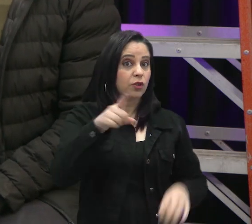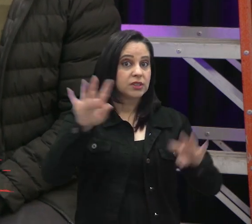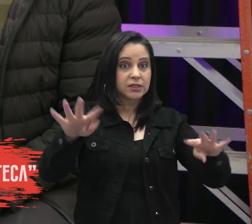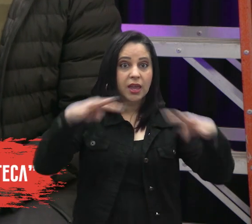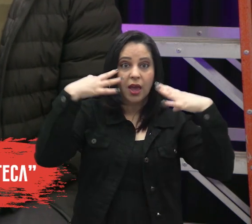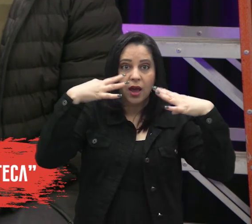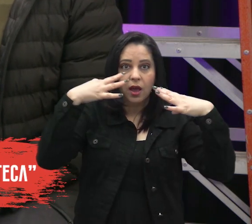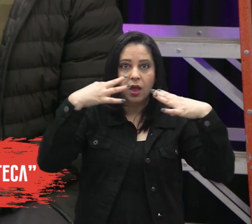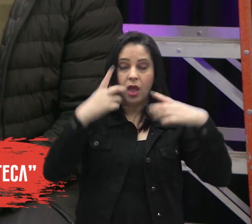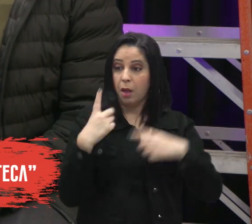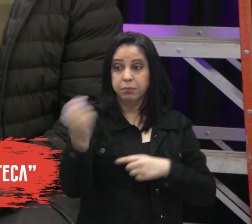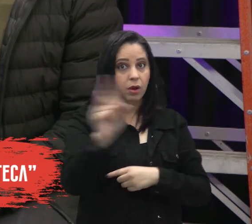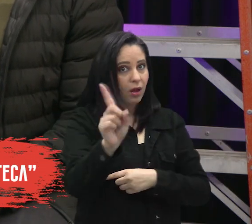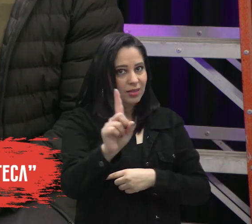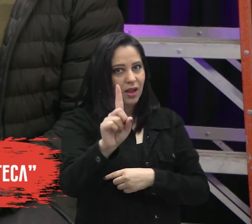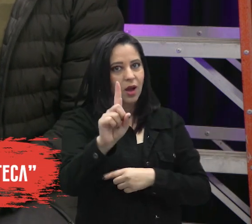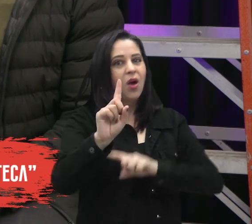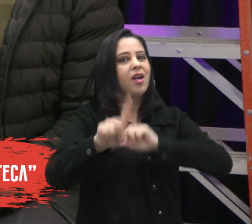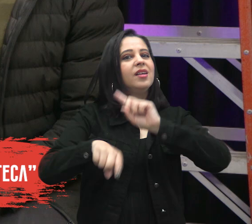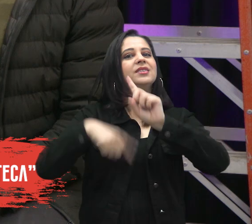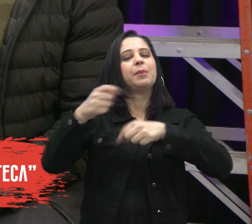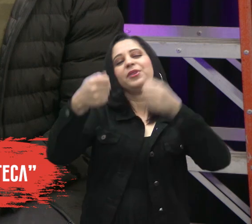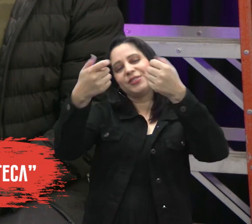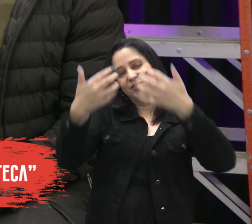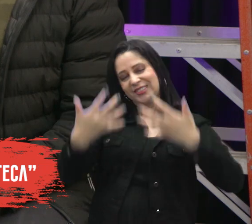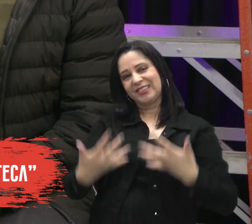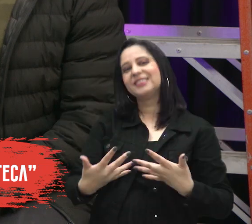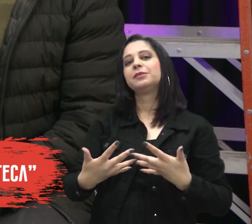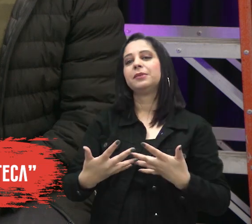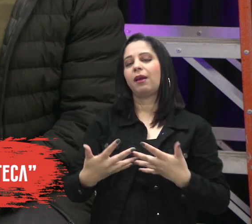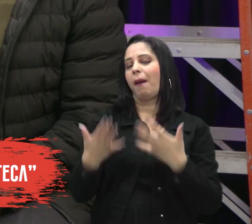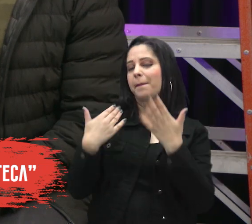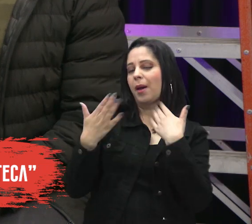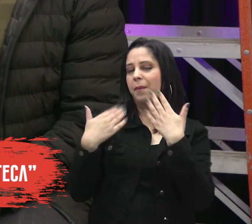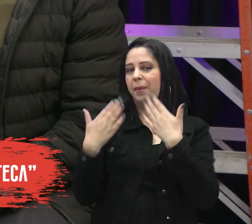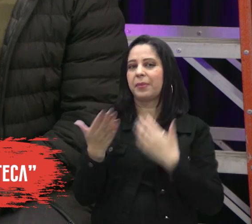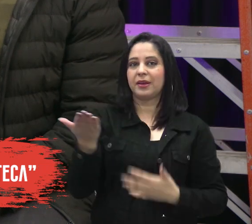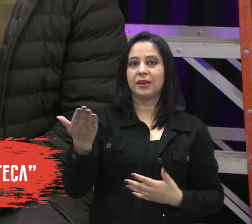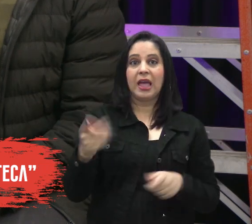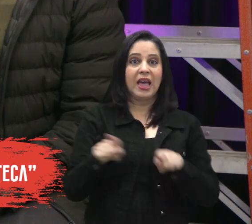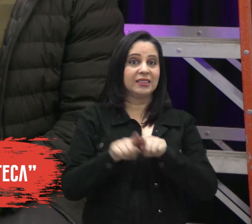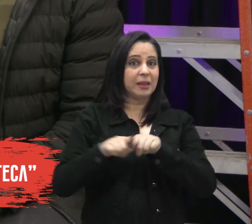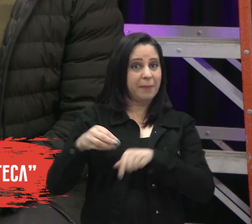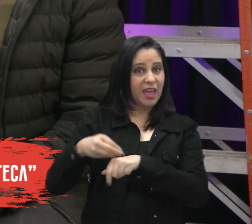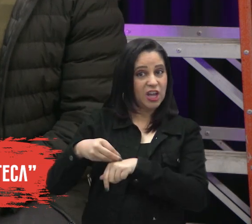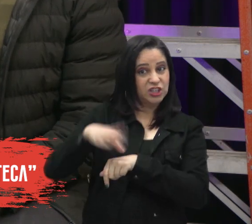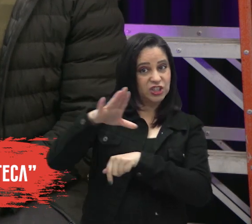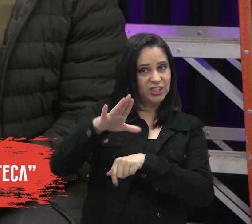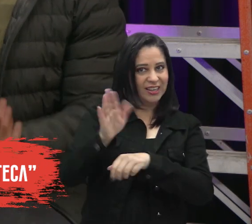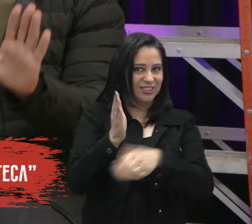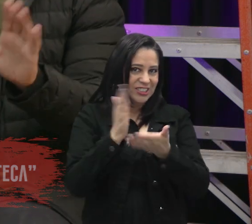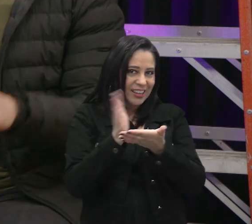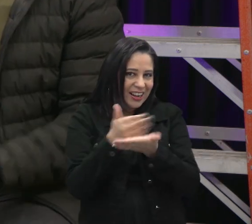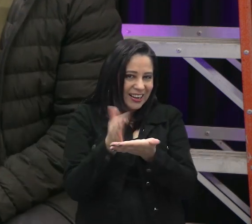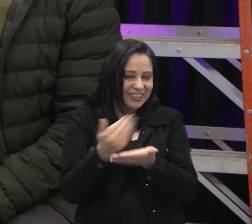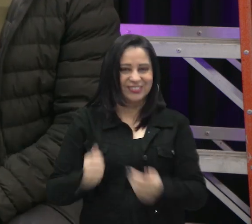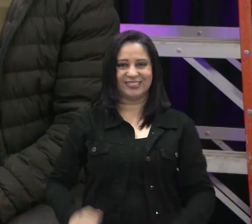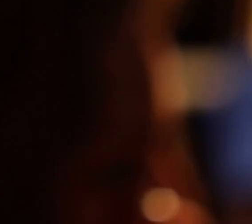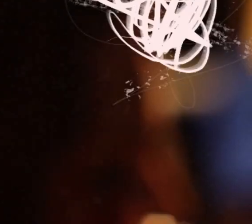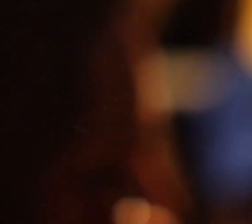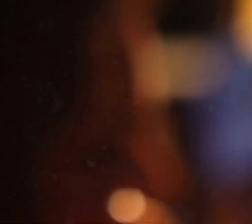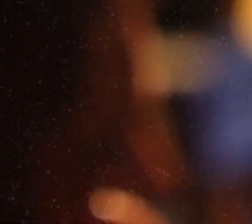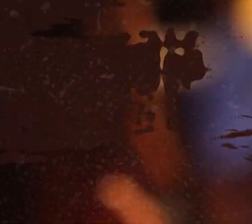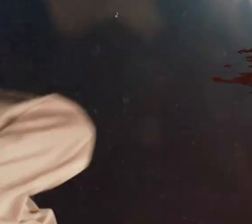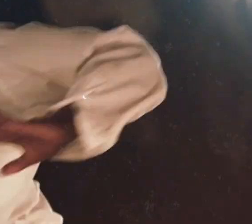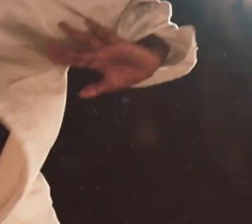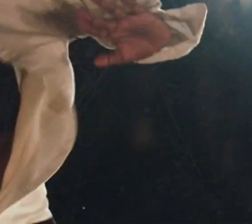que tá assistindo, não saia daí, viu? Daqui a pouco tem mais conversa com o ator Tom Prado. E ainda tem o quadro Tem na Biblioteca. Até já.